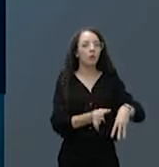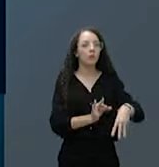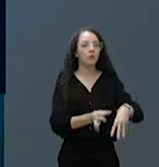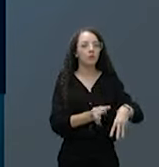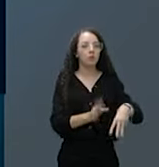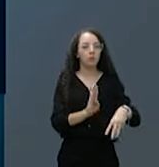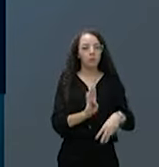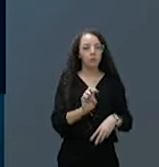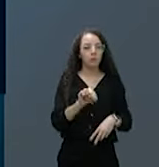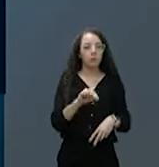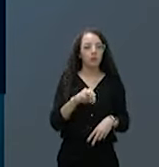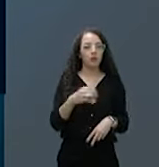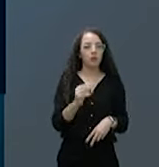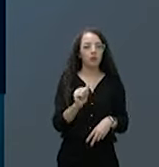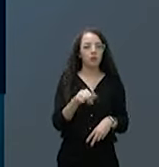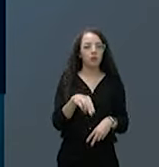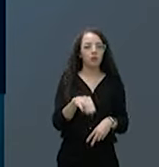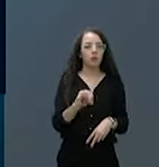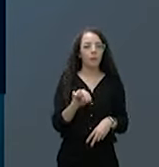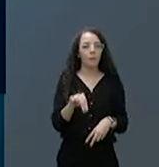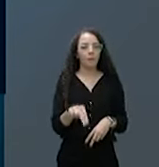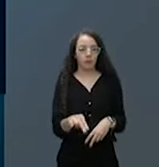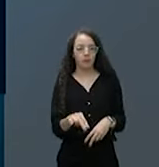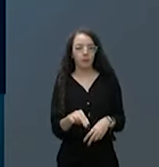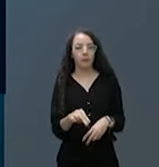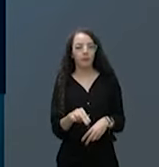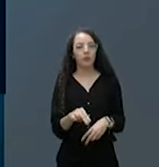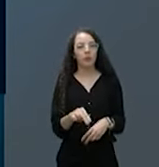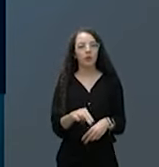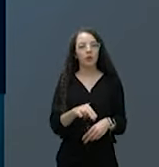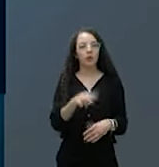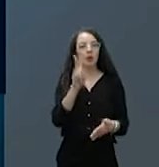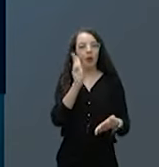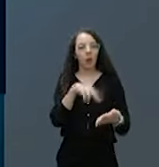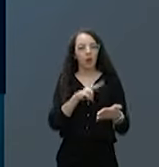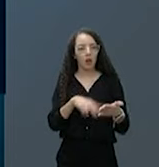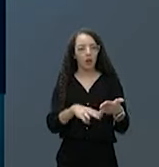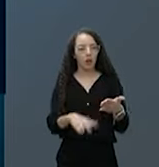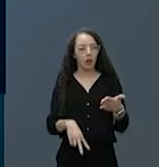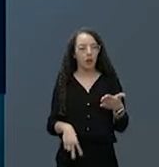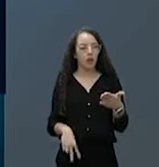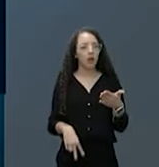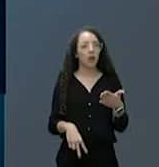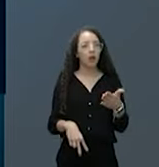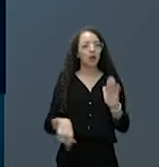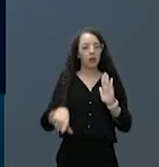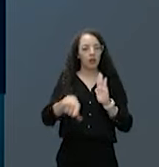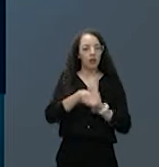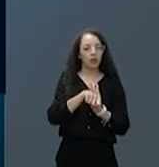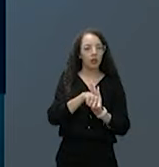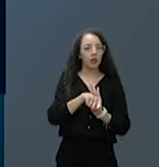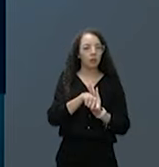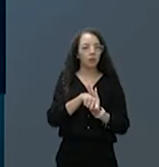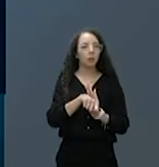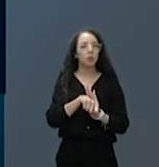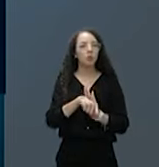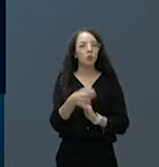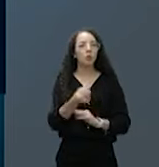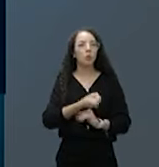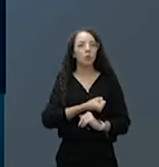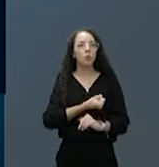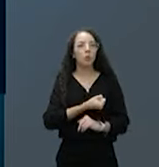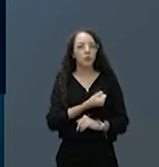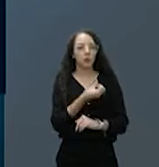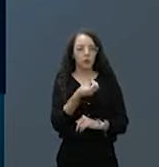Excelência é relator da queixa-crime número 6. E, neste caso,